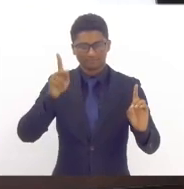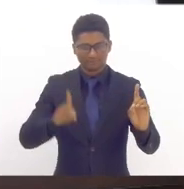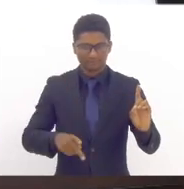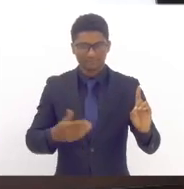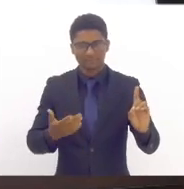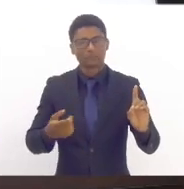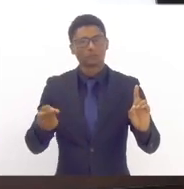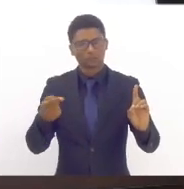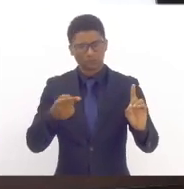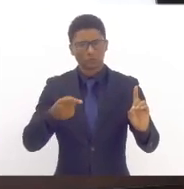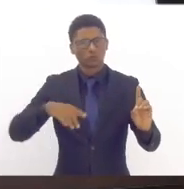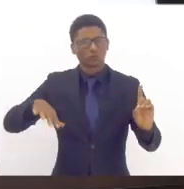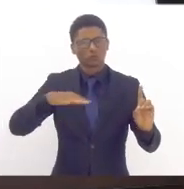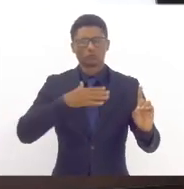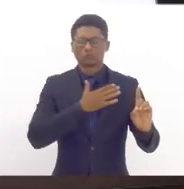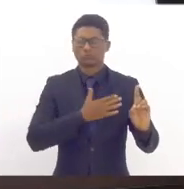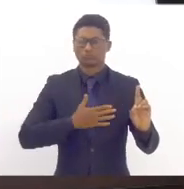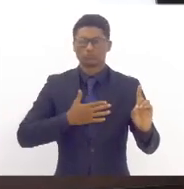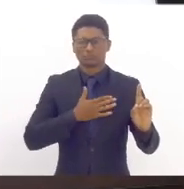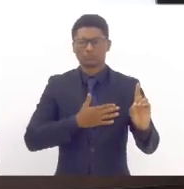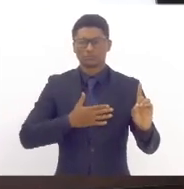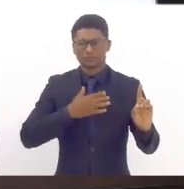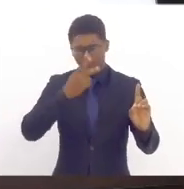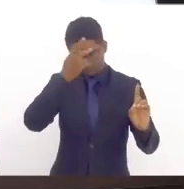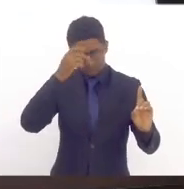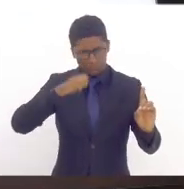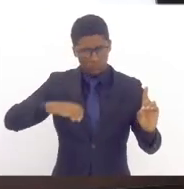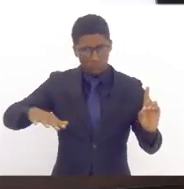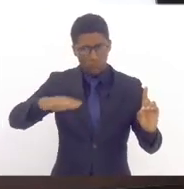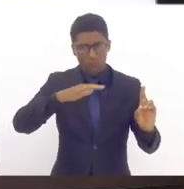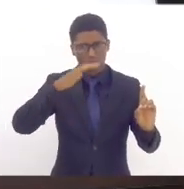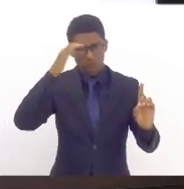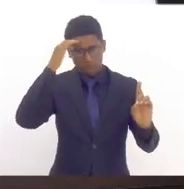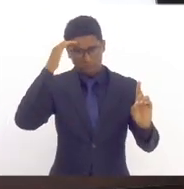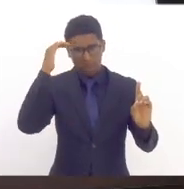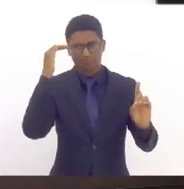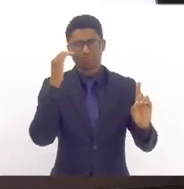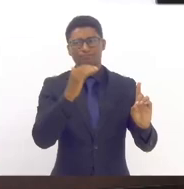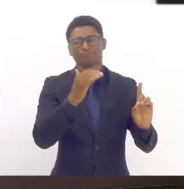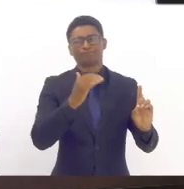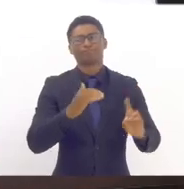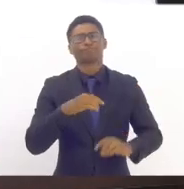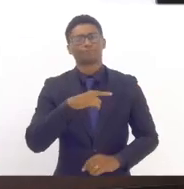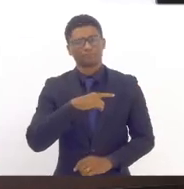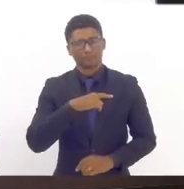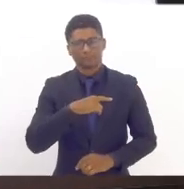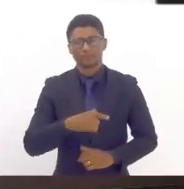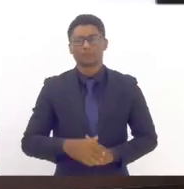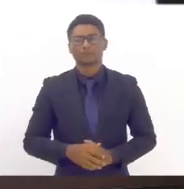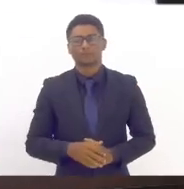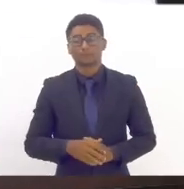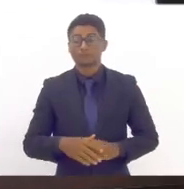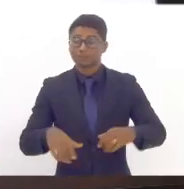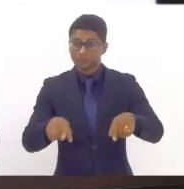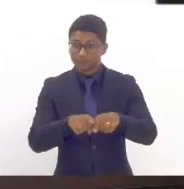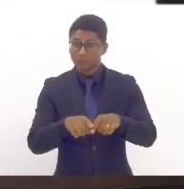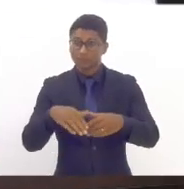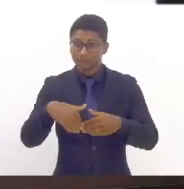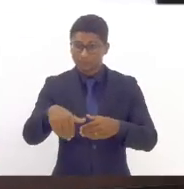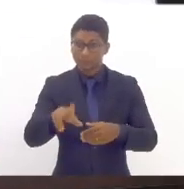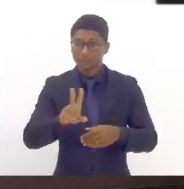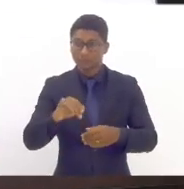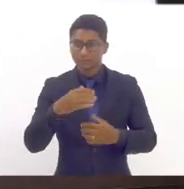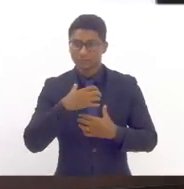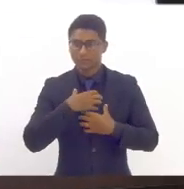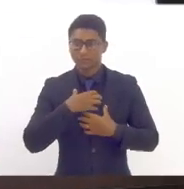quanto você é querido, o quanto as pessoas te respeitam, o quanto as pessoas sentirão falta da